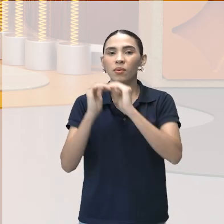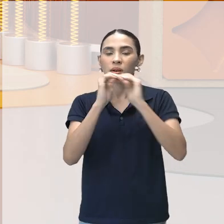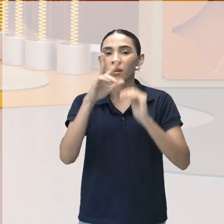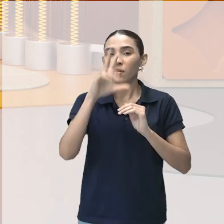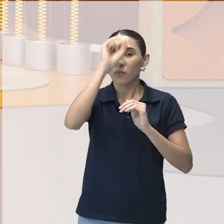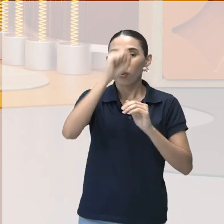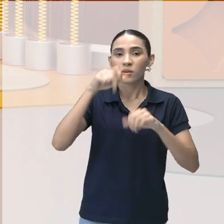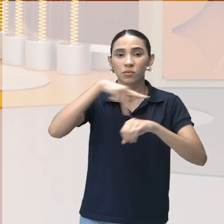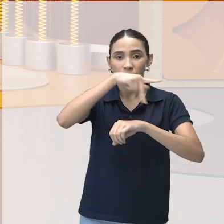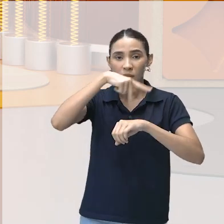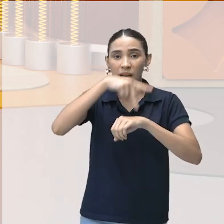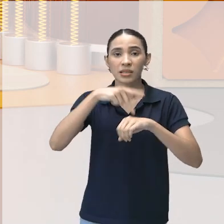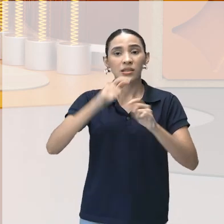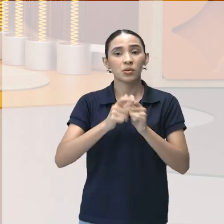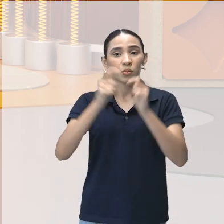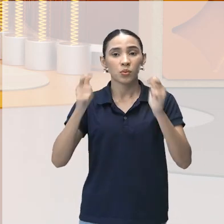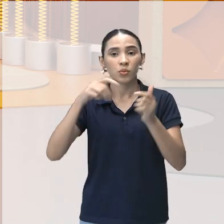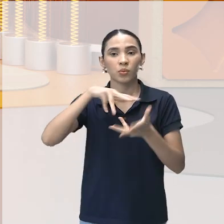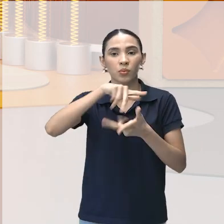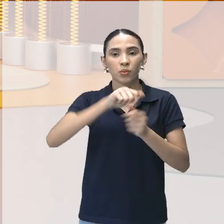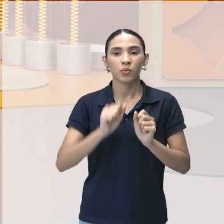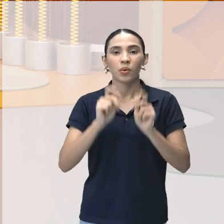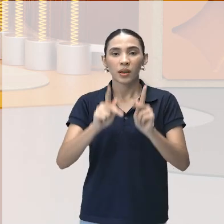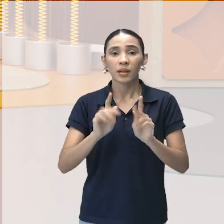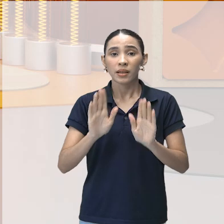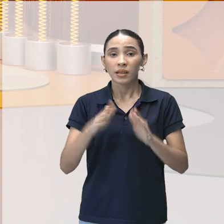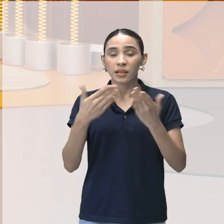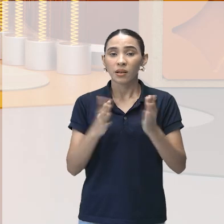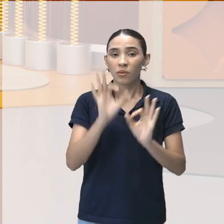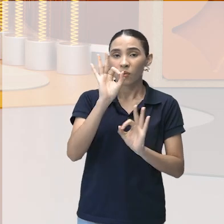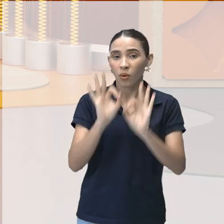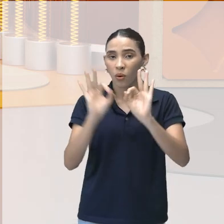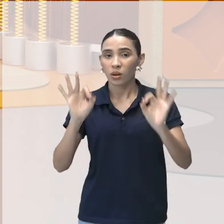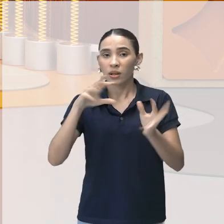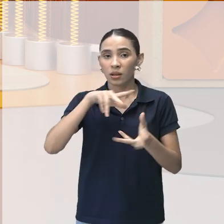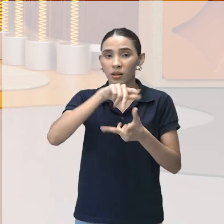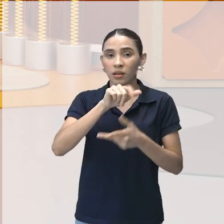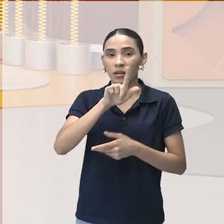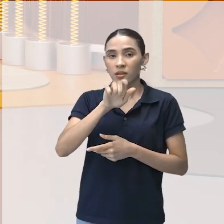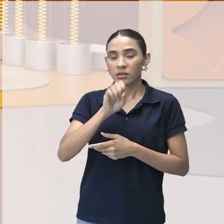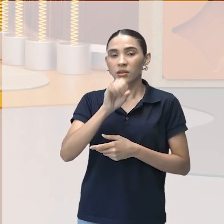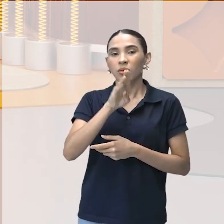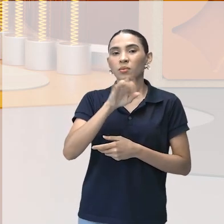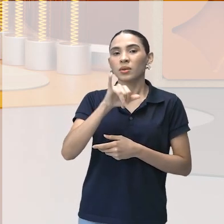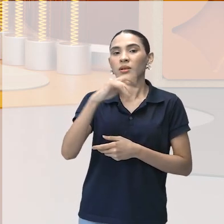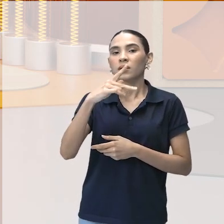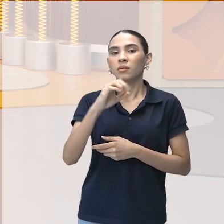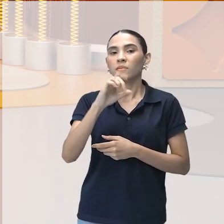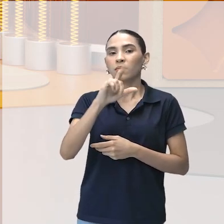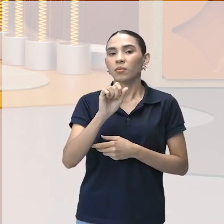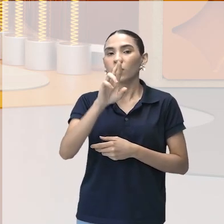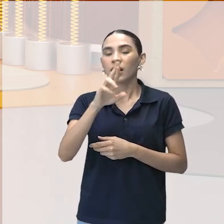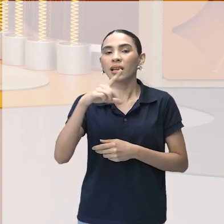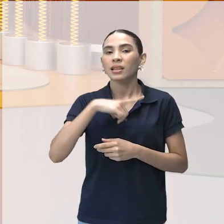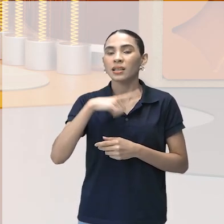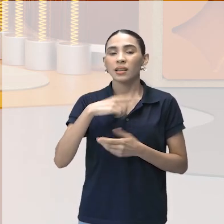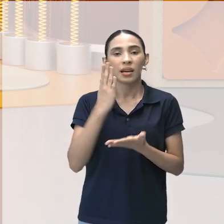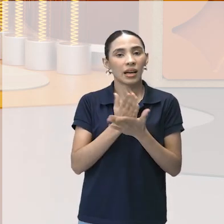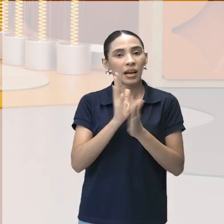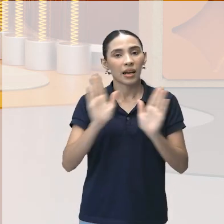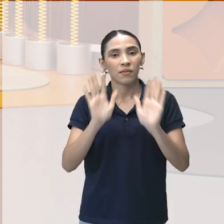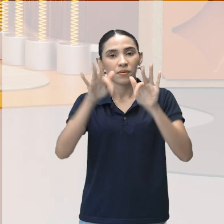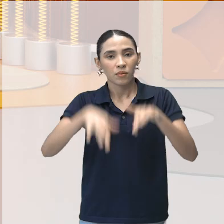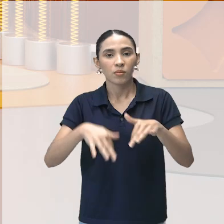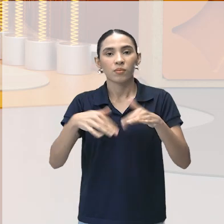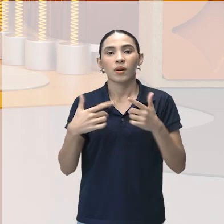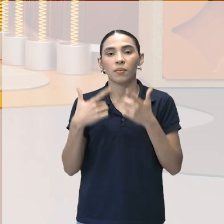entre os países do mundo, certo? Bem, essa ordem geopolítica mundial, chamada de bipolar, ela acabou quando a